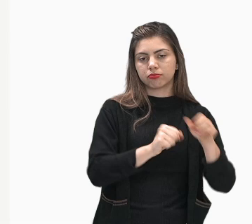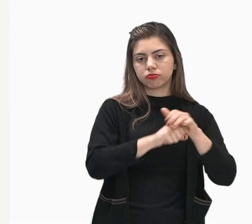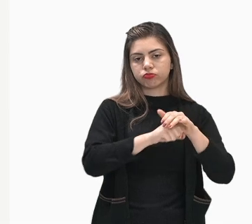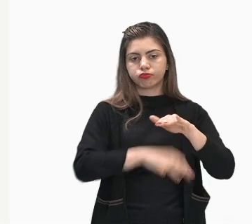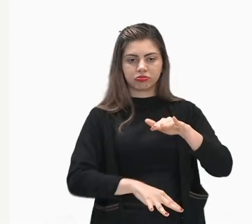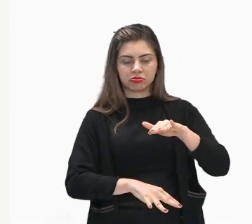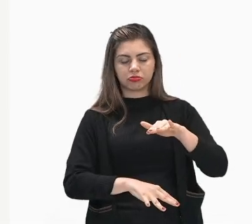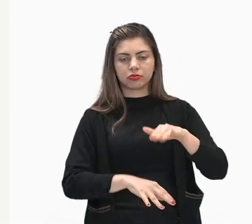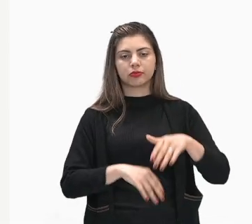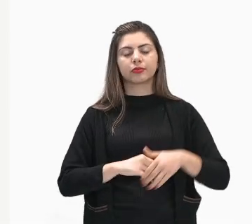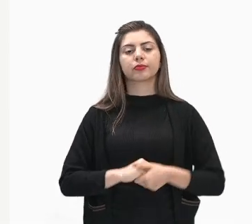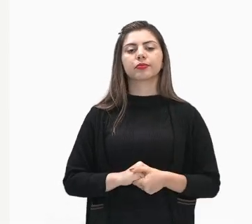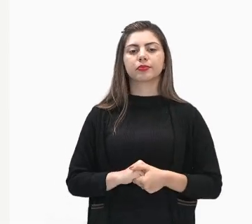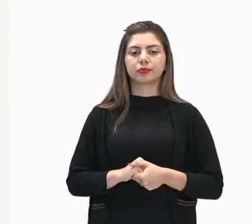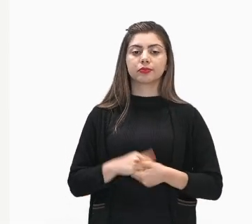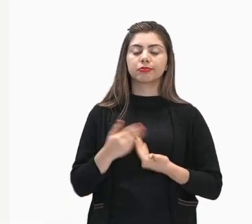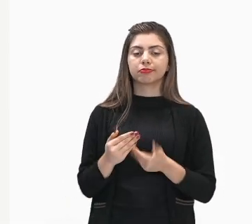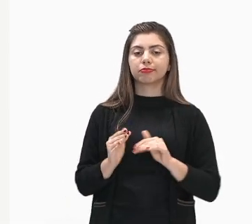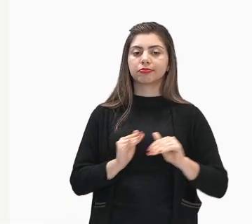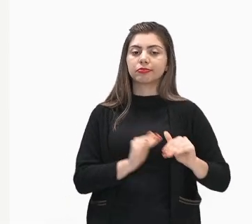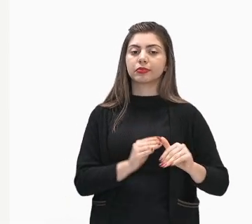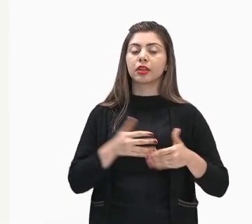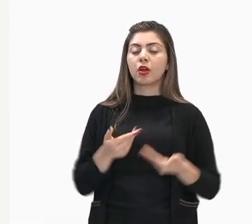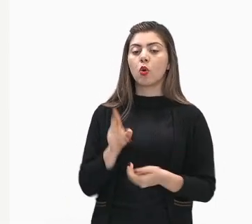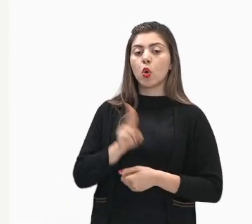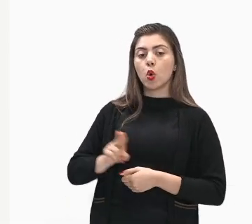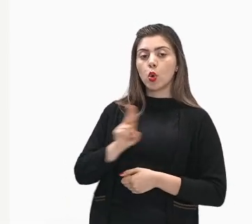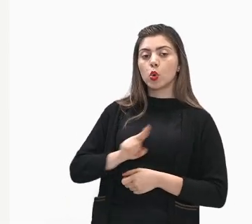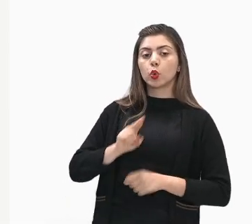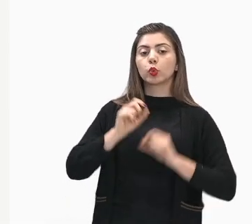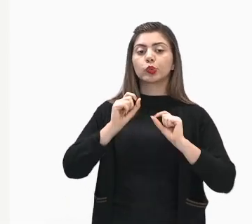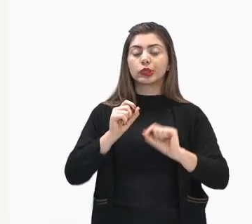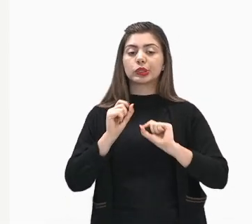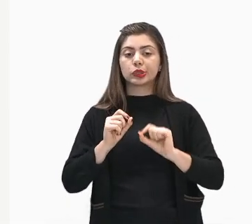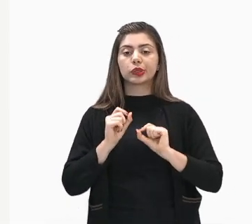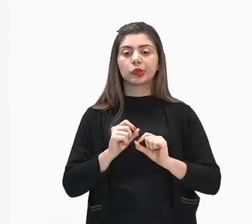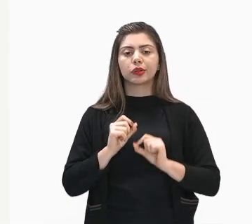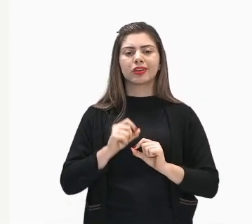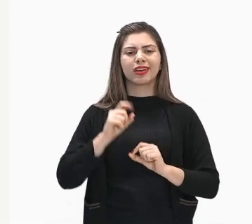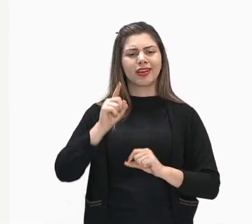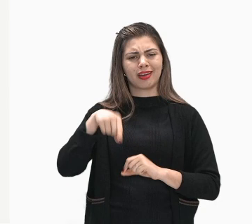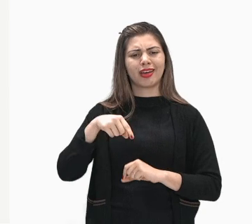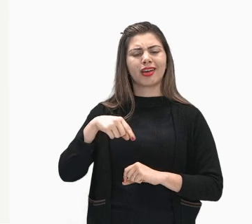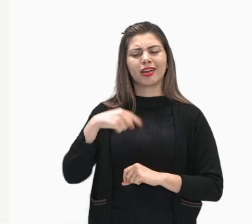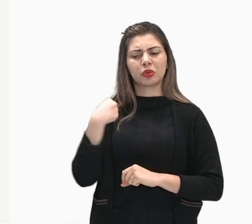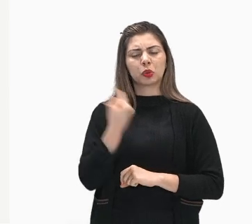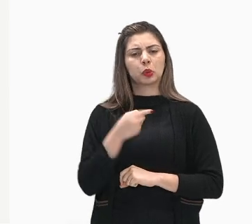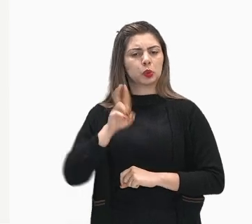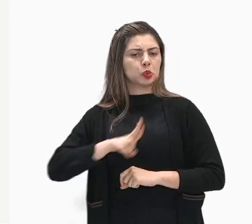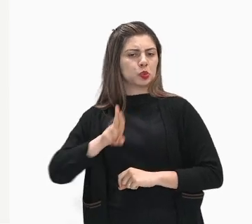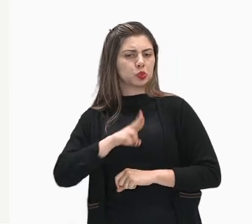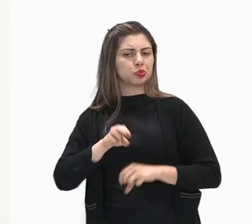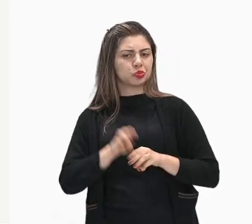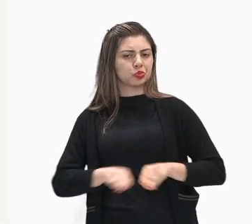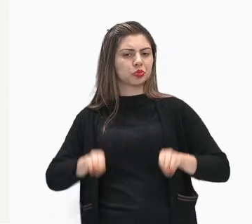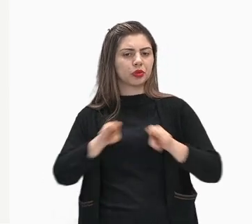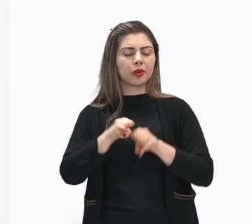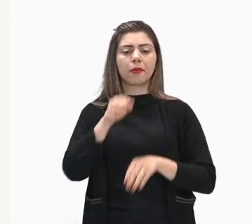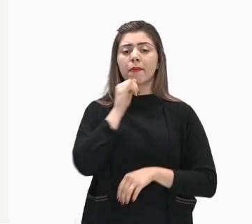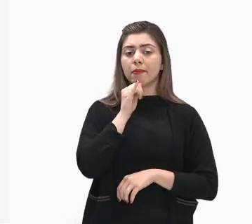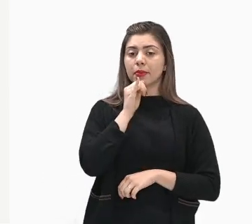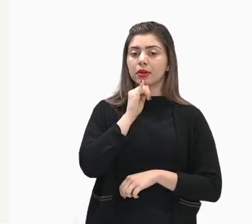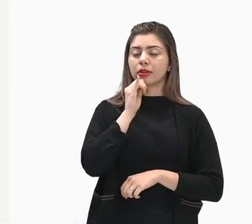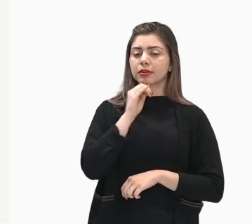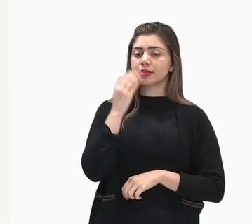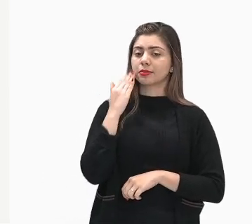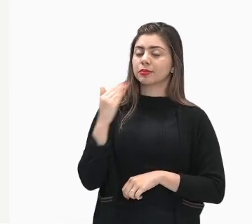Bem, a utilização dos eletroímãs é cada vez mais comum. Temos aqui um exemplo muito